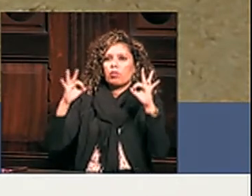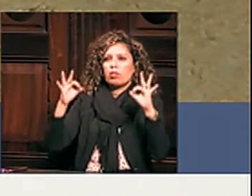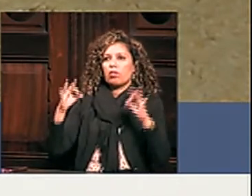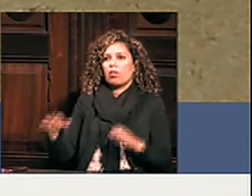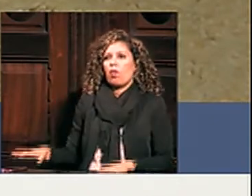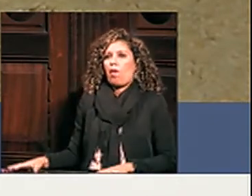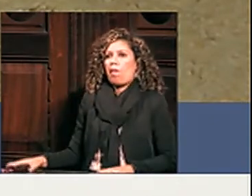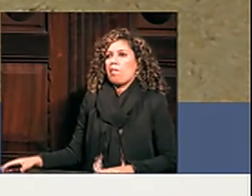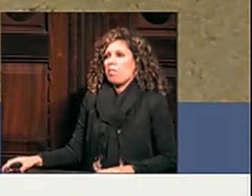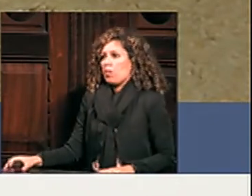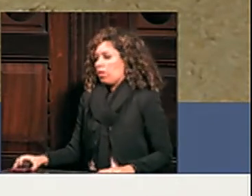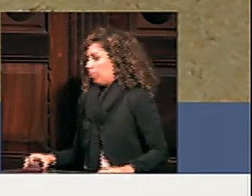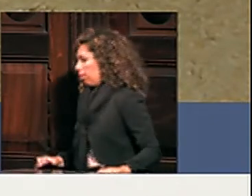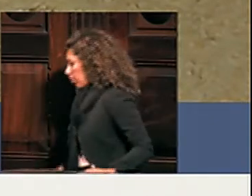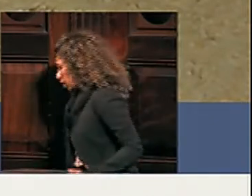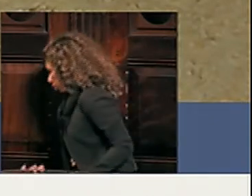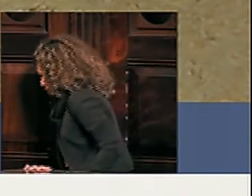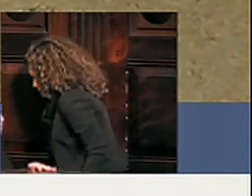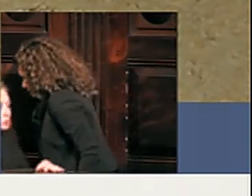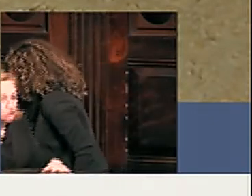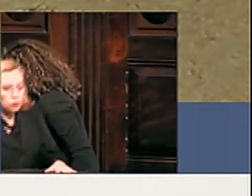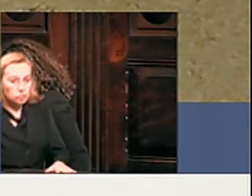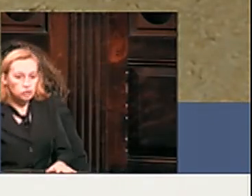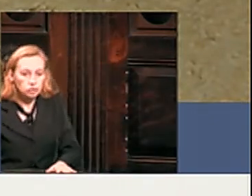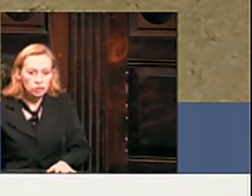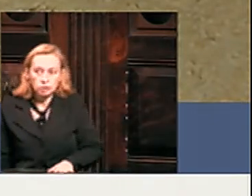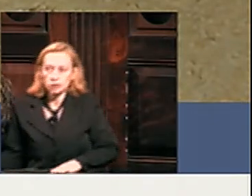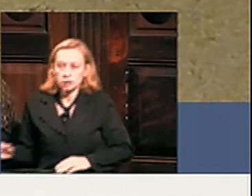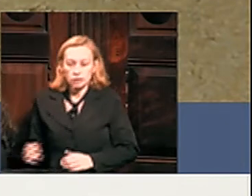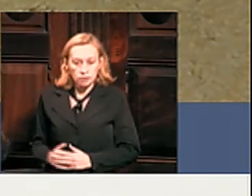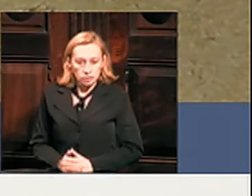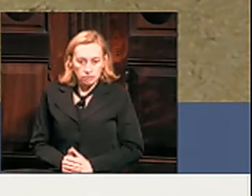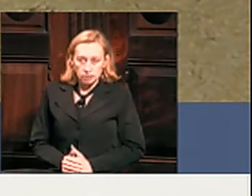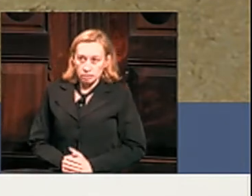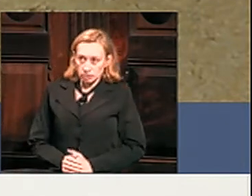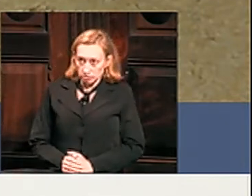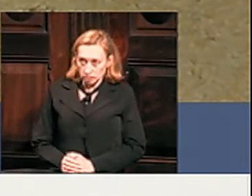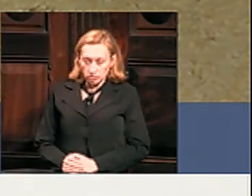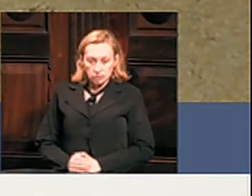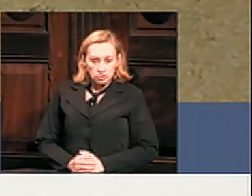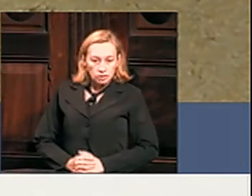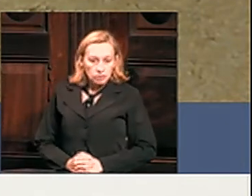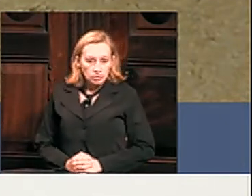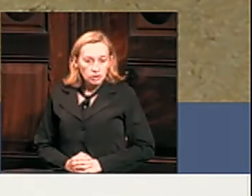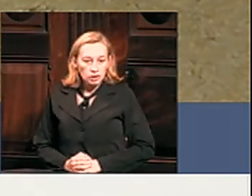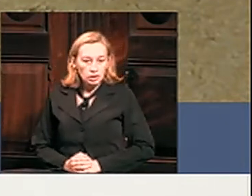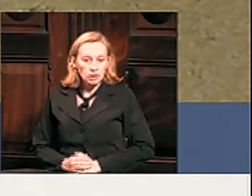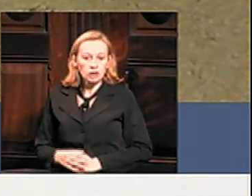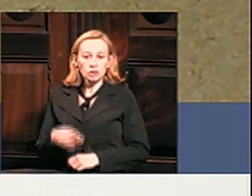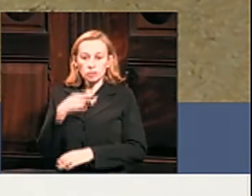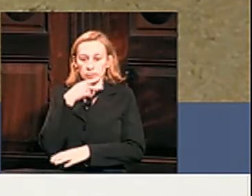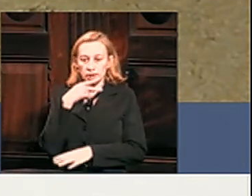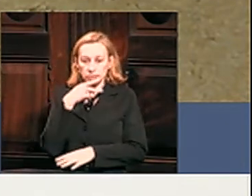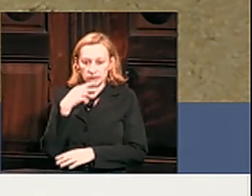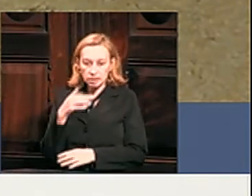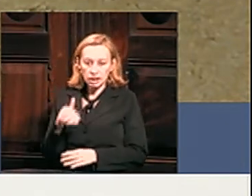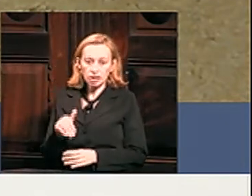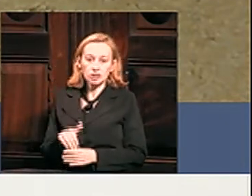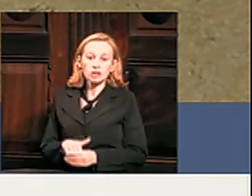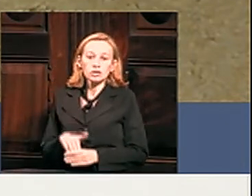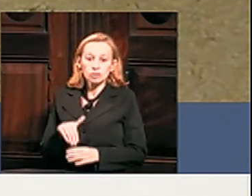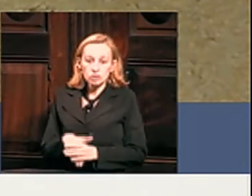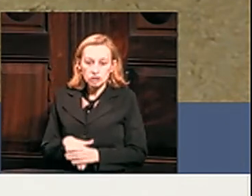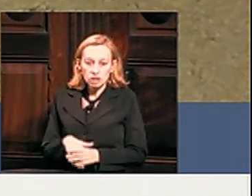reduzir a alíquota de 16% para 12%. Importante ação do parlamento, a despeito de que eu, como parlamentar, havia votado desde o